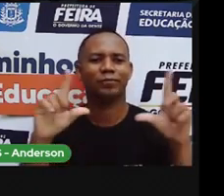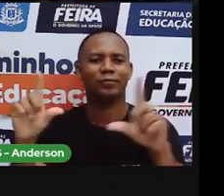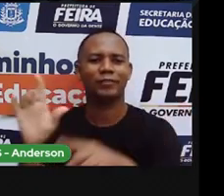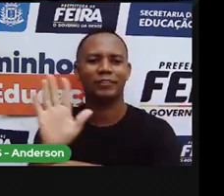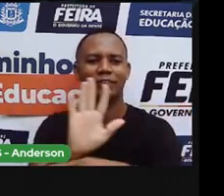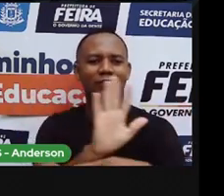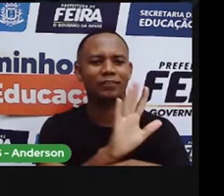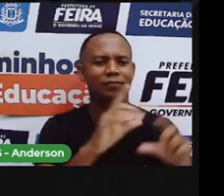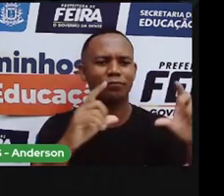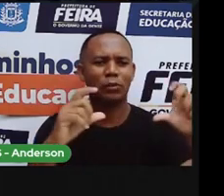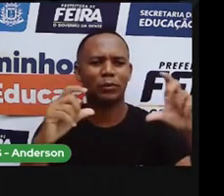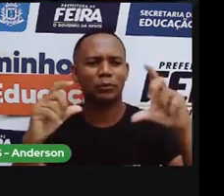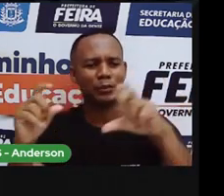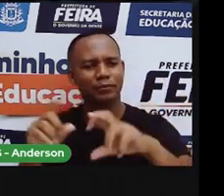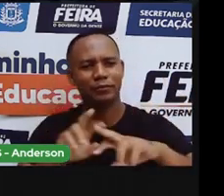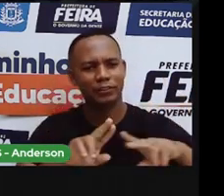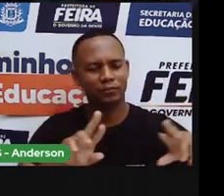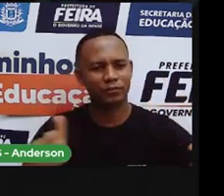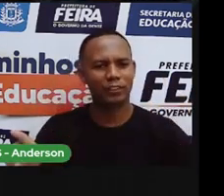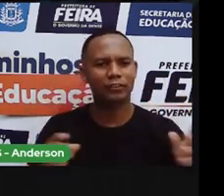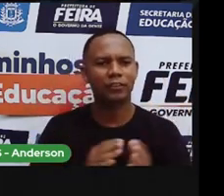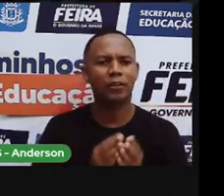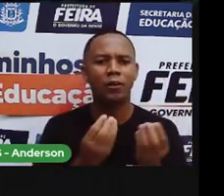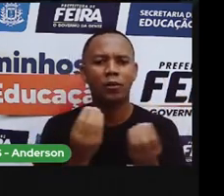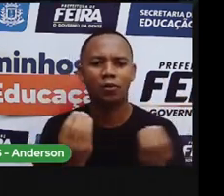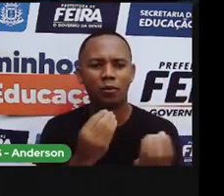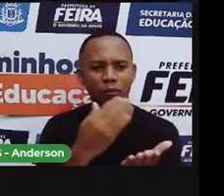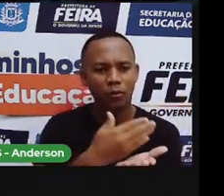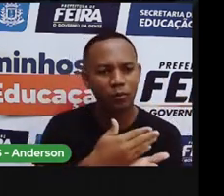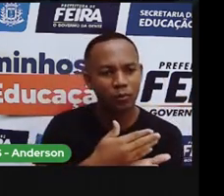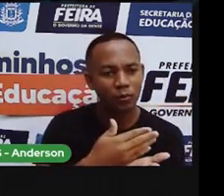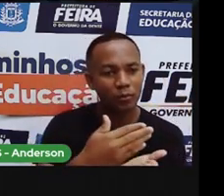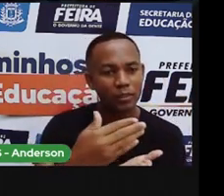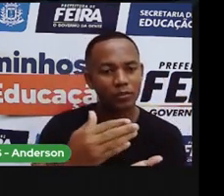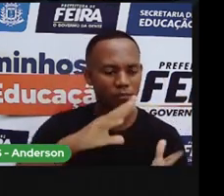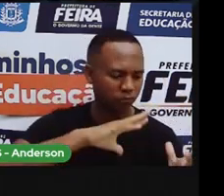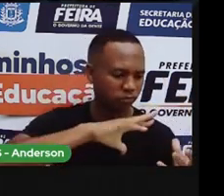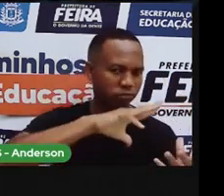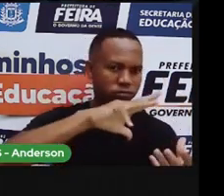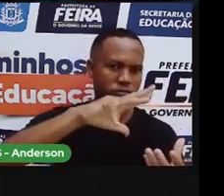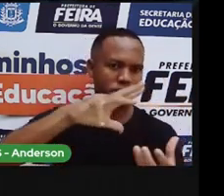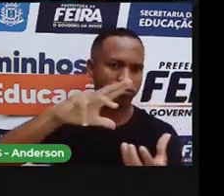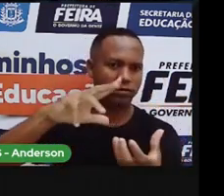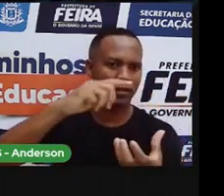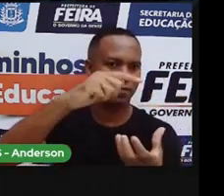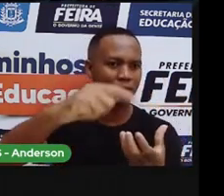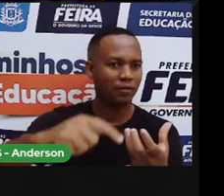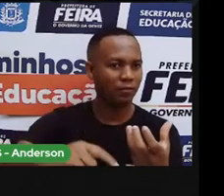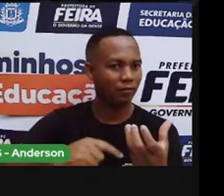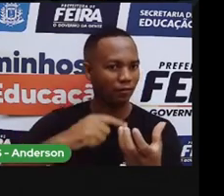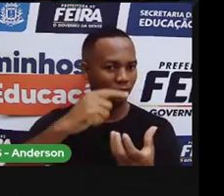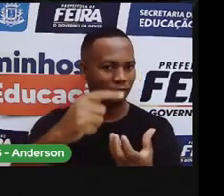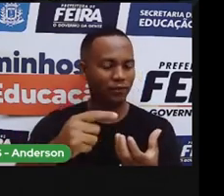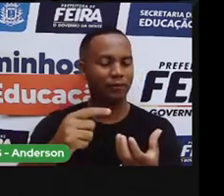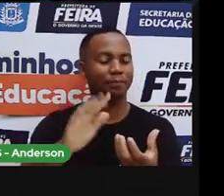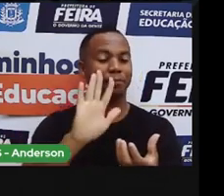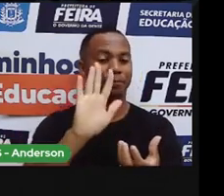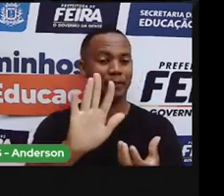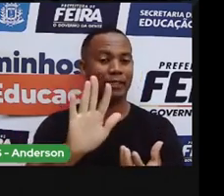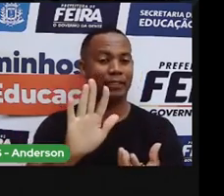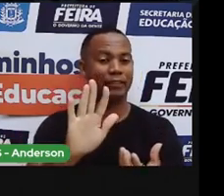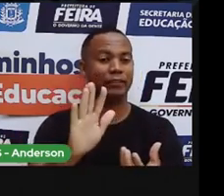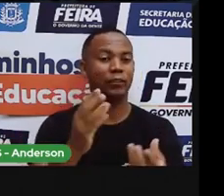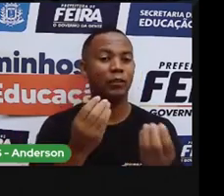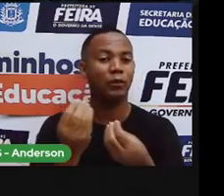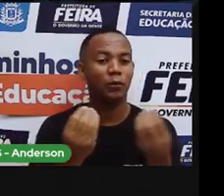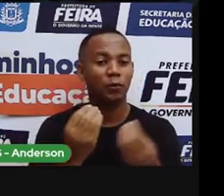Só imagens, na verdade, desse surgimento, né, do planeta Terra. E aí, para quem não sabe, o planeta